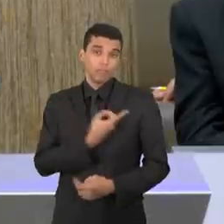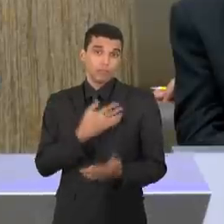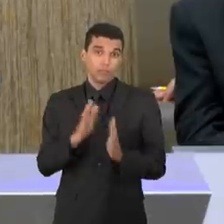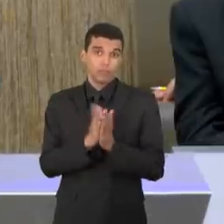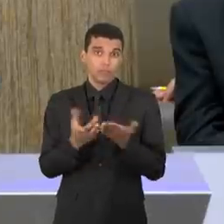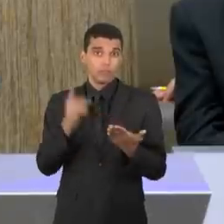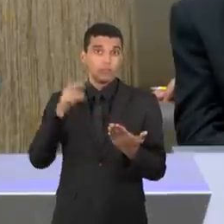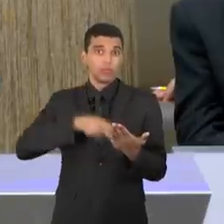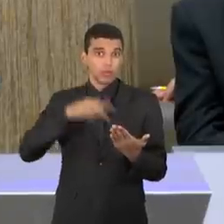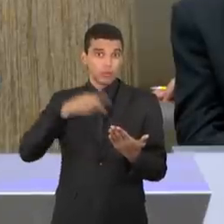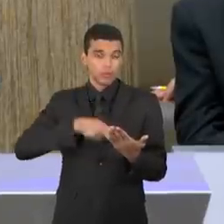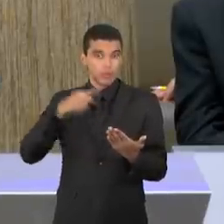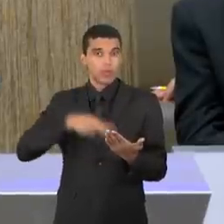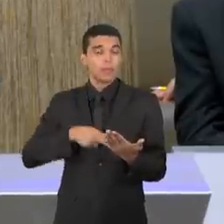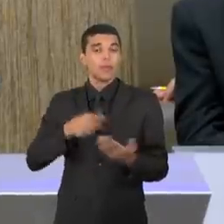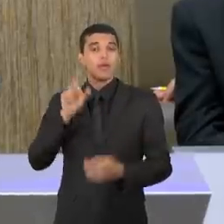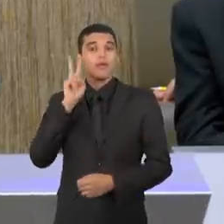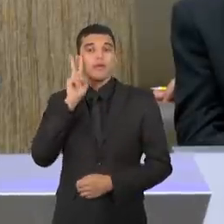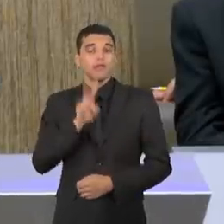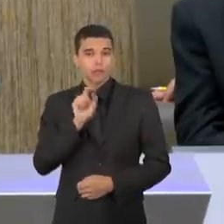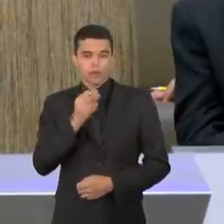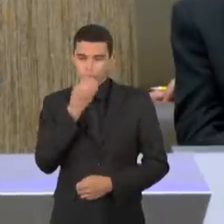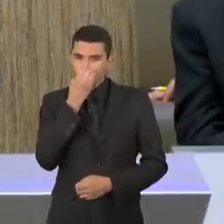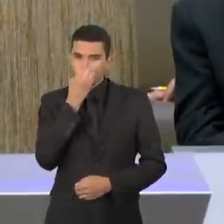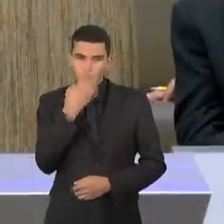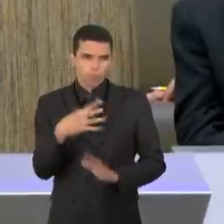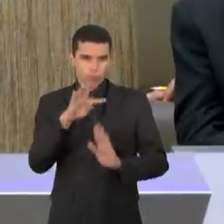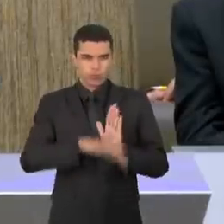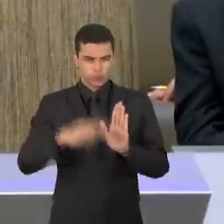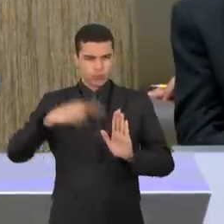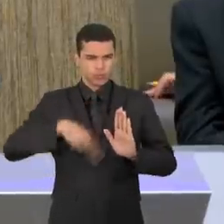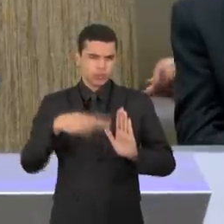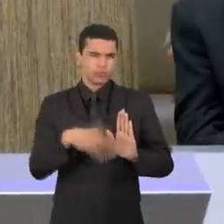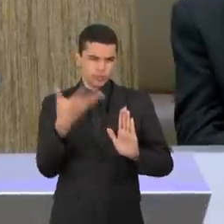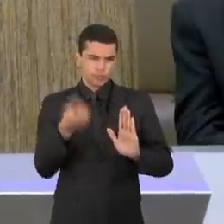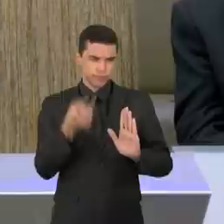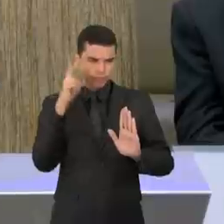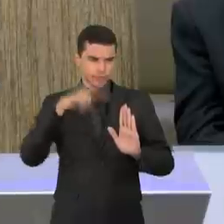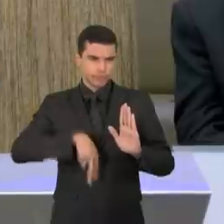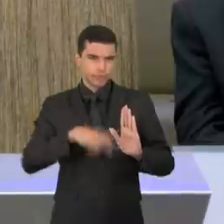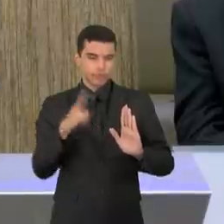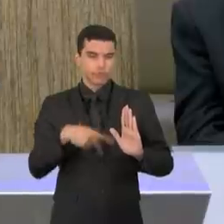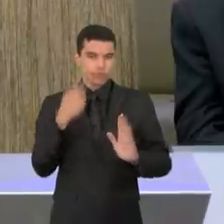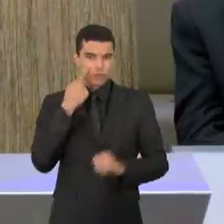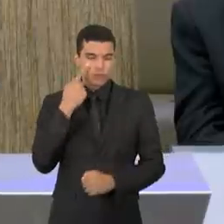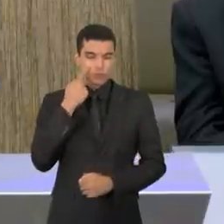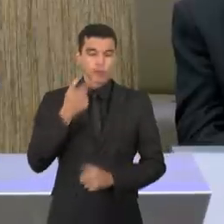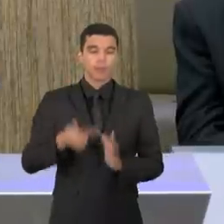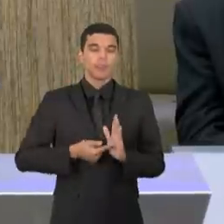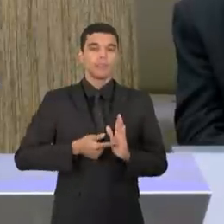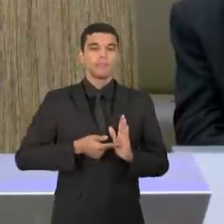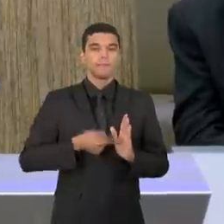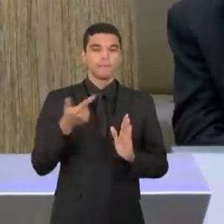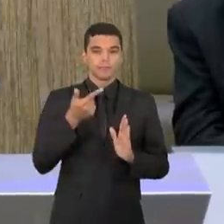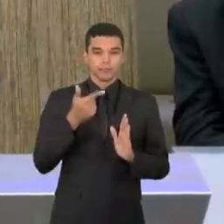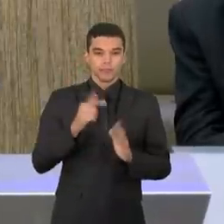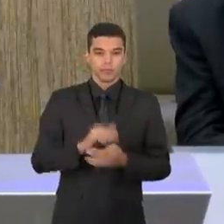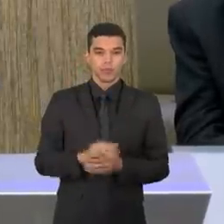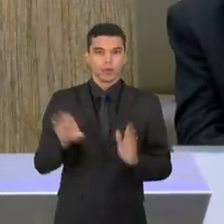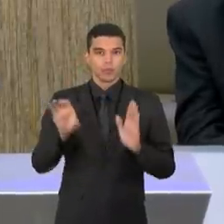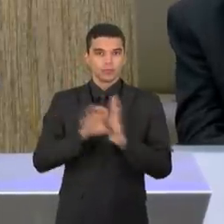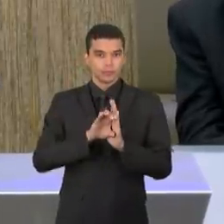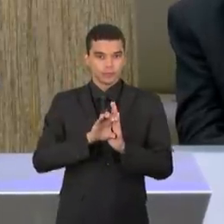o reinado de Joás. É bom ler esse texto na palavra de Deus, em 2 Crônicas,